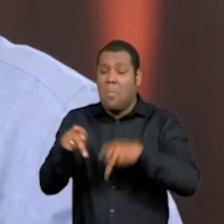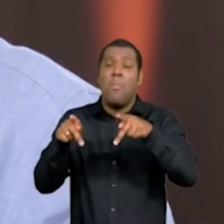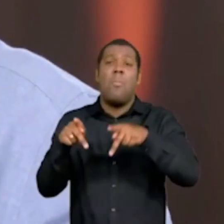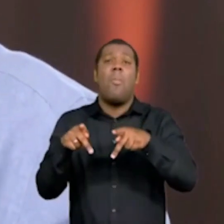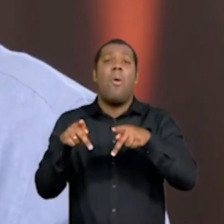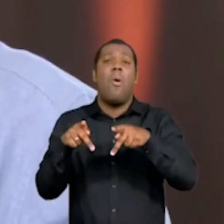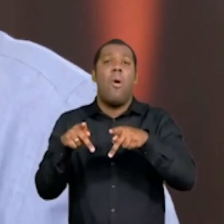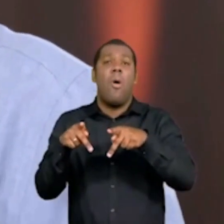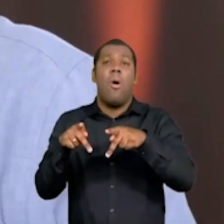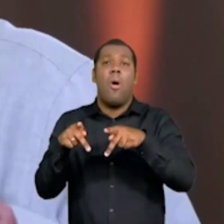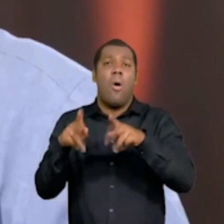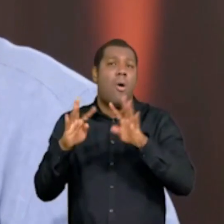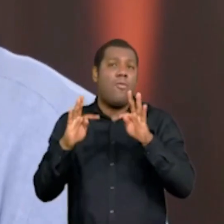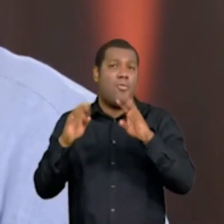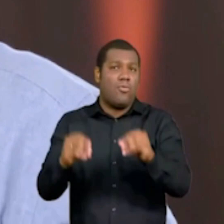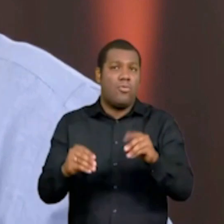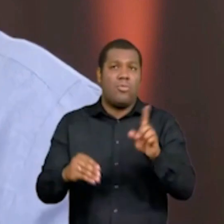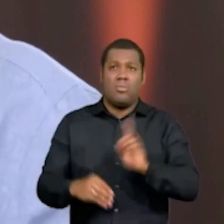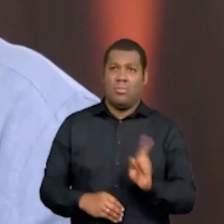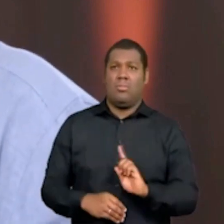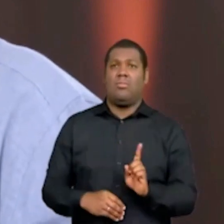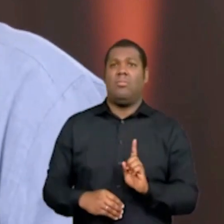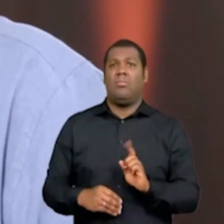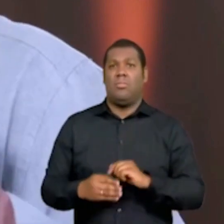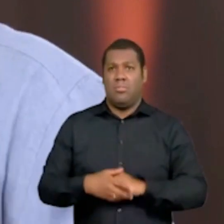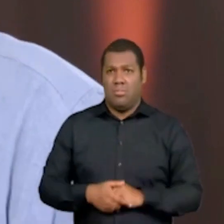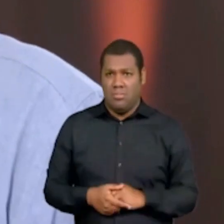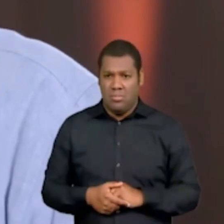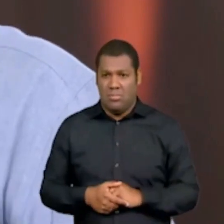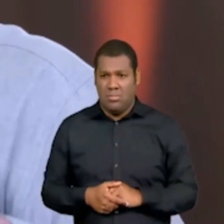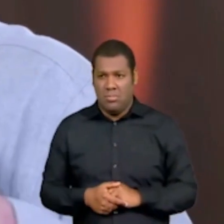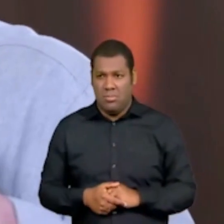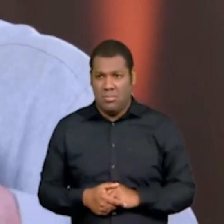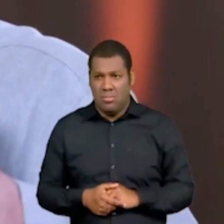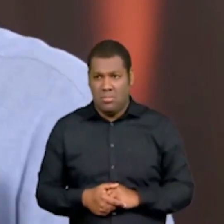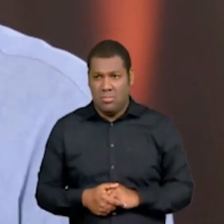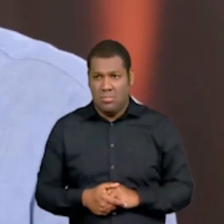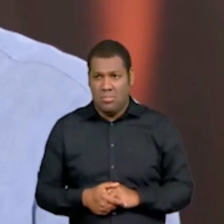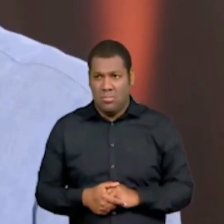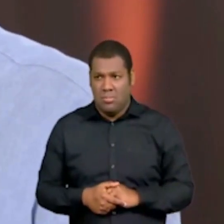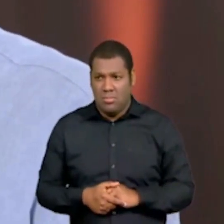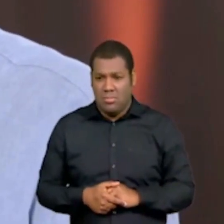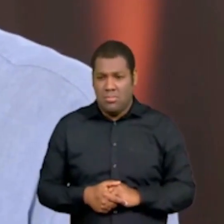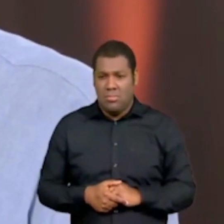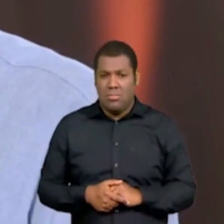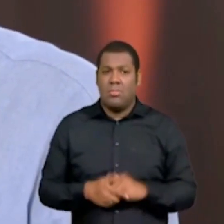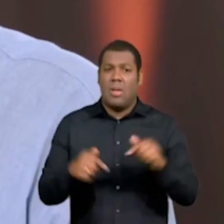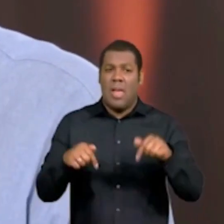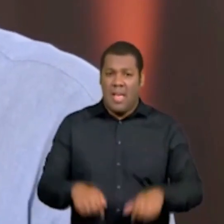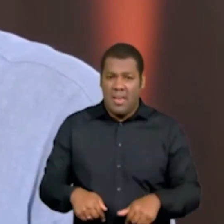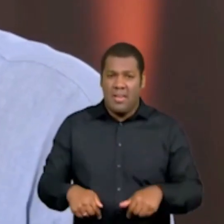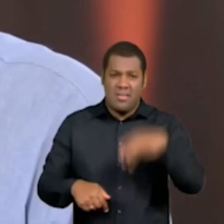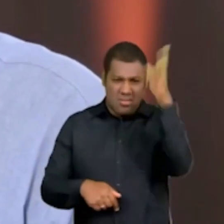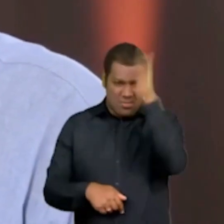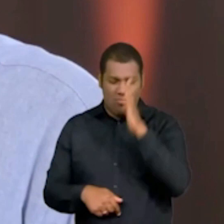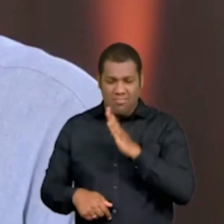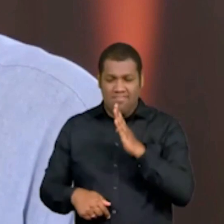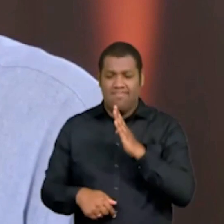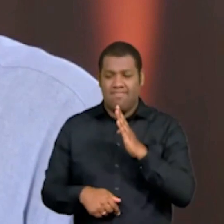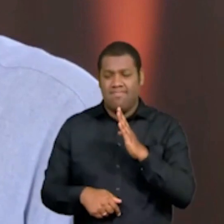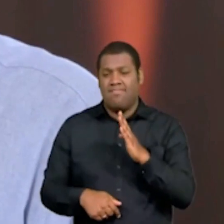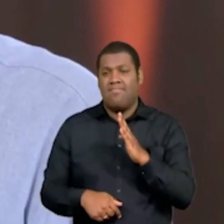quer distribuir o resultado do crescimento da riqueza deste país. Ponto. Ou seja, quem